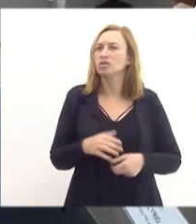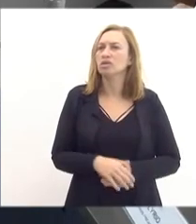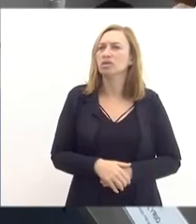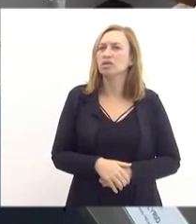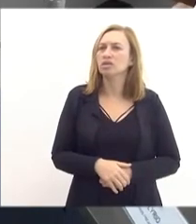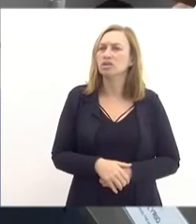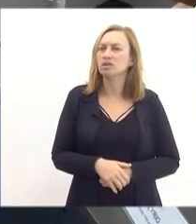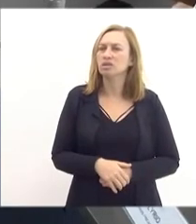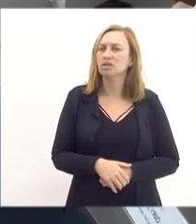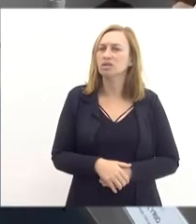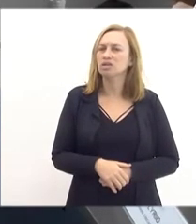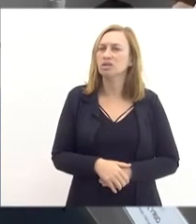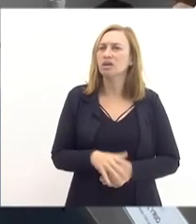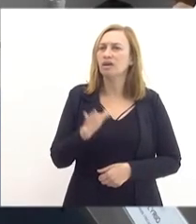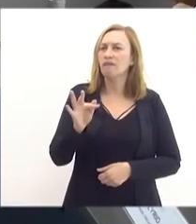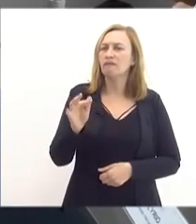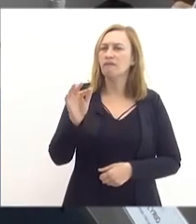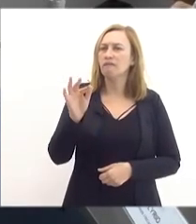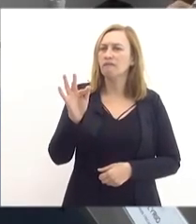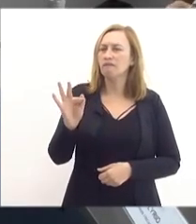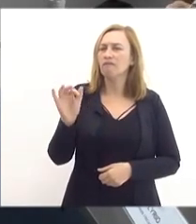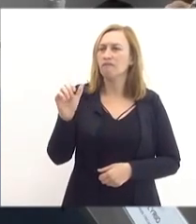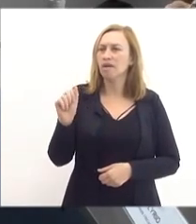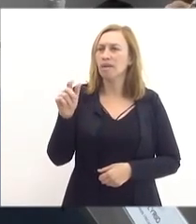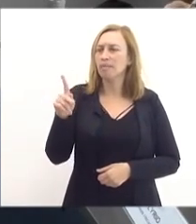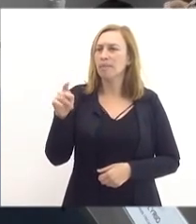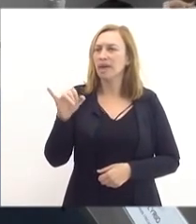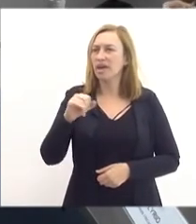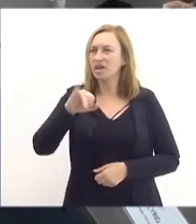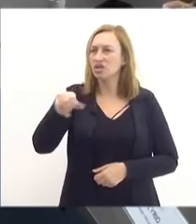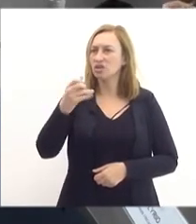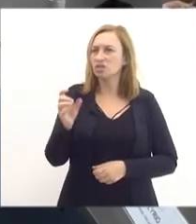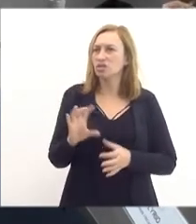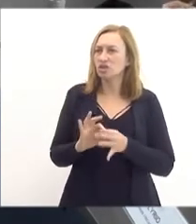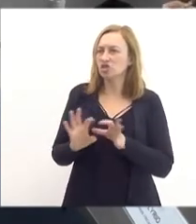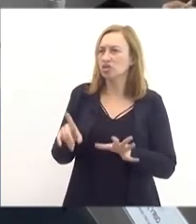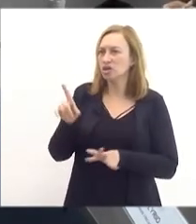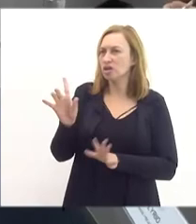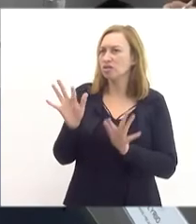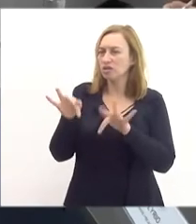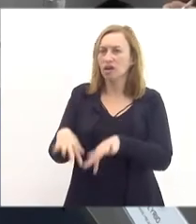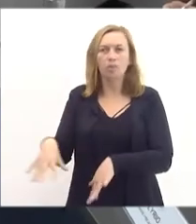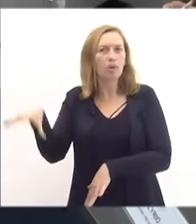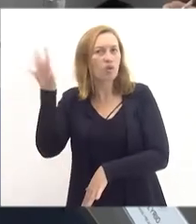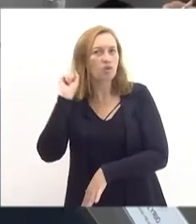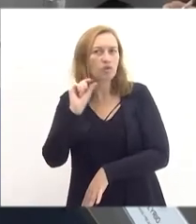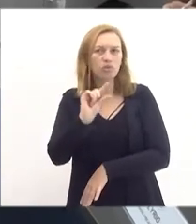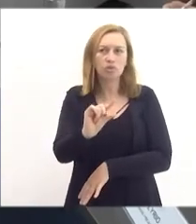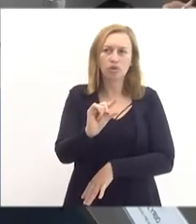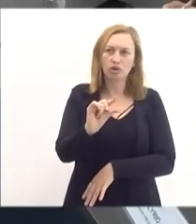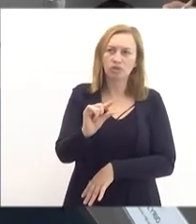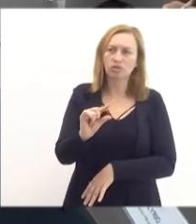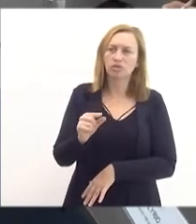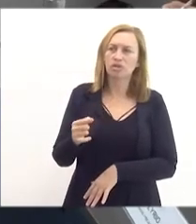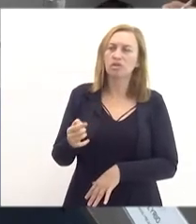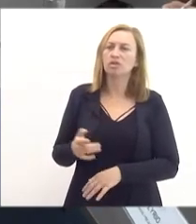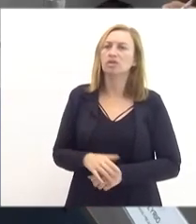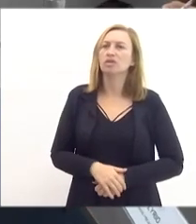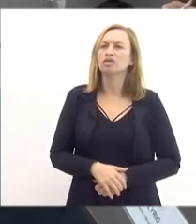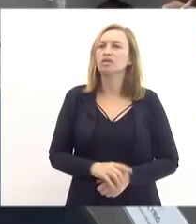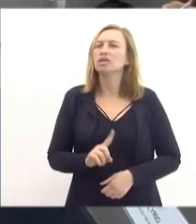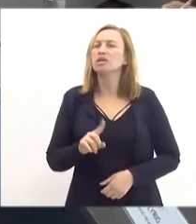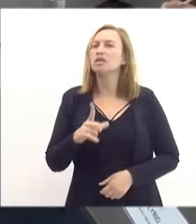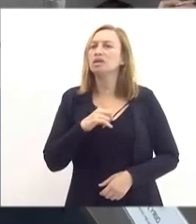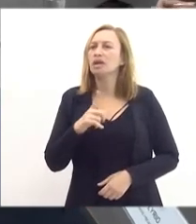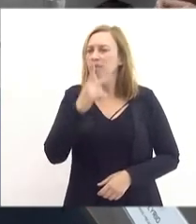Anunciando aqui o presidente da FAPERJ, Gerson, eu estou deixando ele pelo final para ele ouvir um pouco, né? Ele acabou de chegar. Tem alguém à